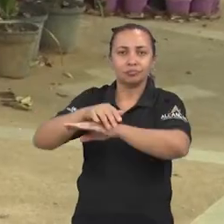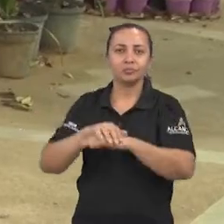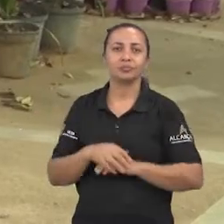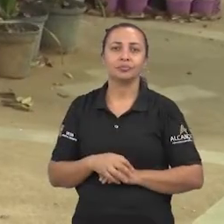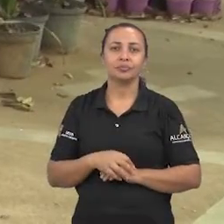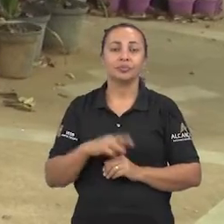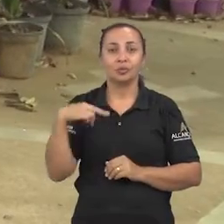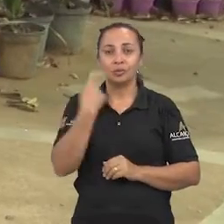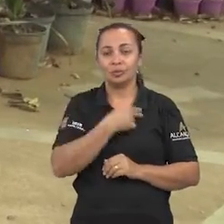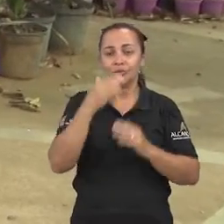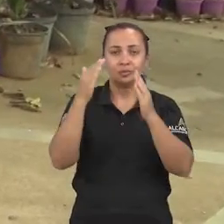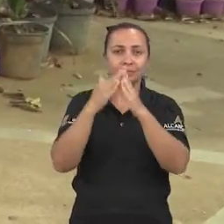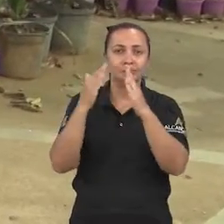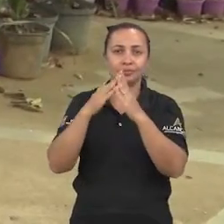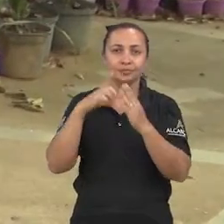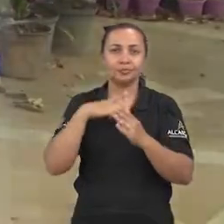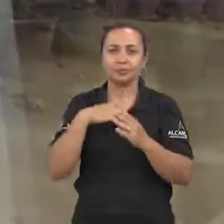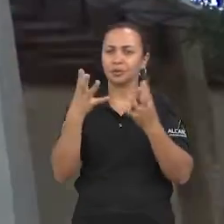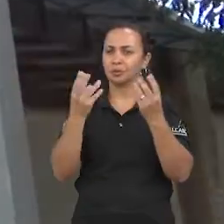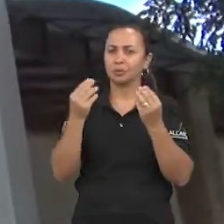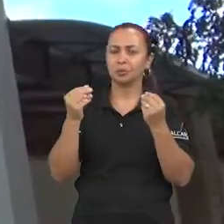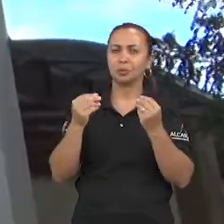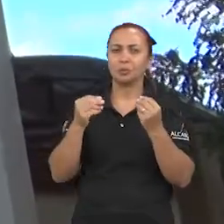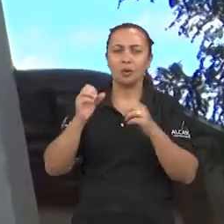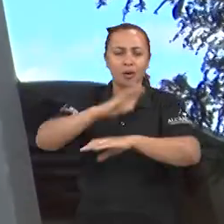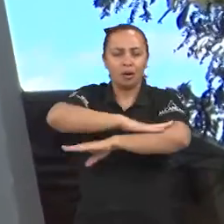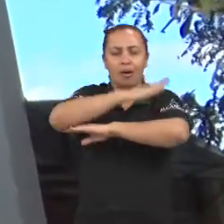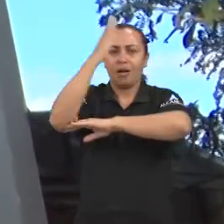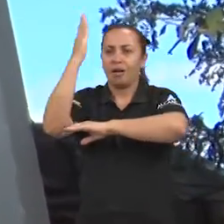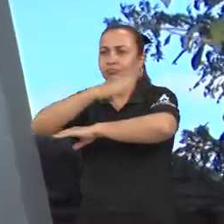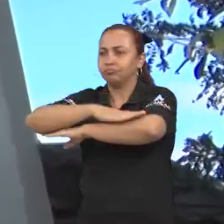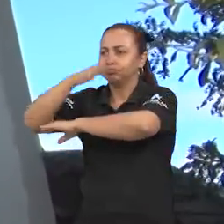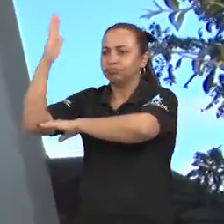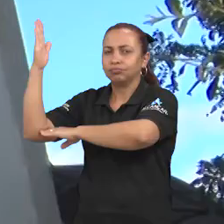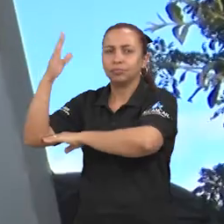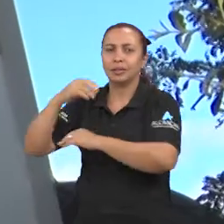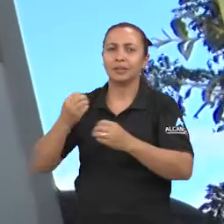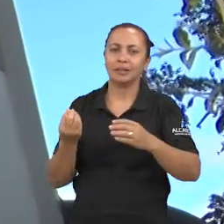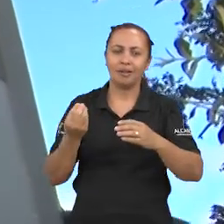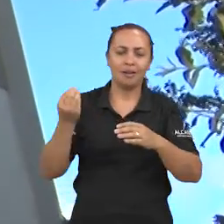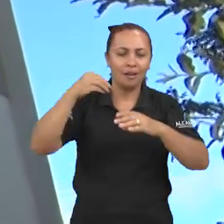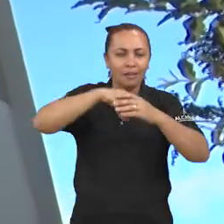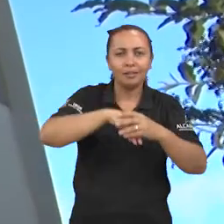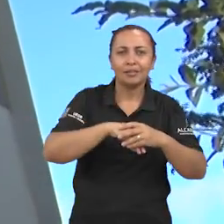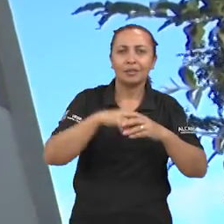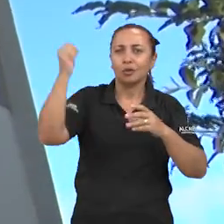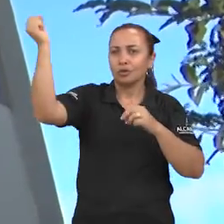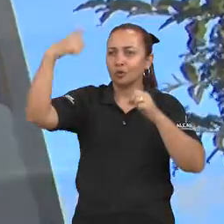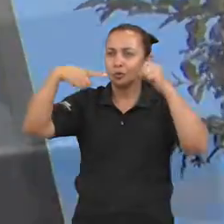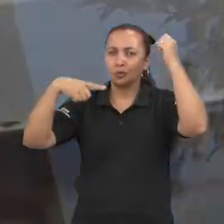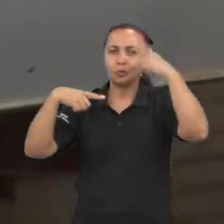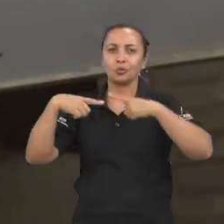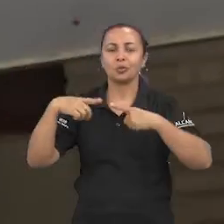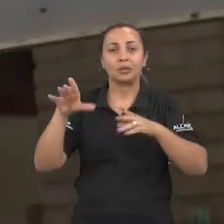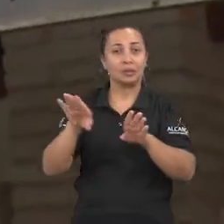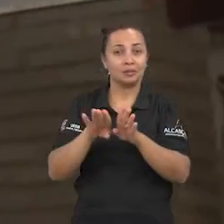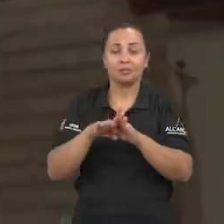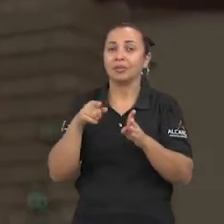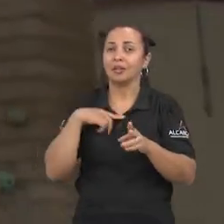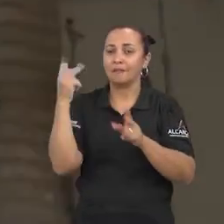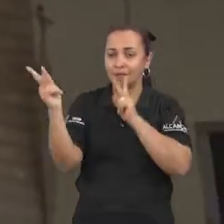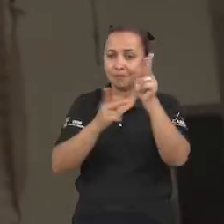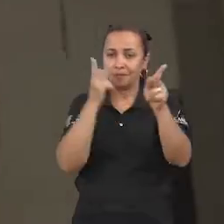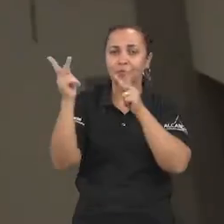nossa casa ela tem bastante janela, bastante entrada de luz, bastante ponto de